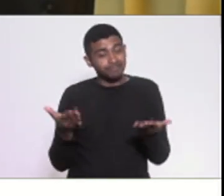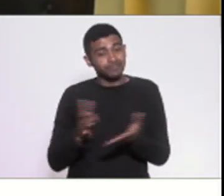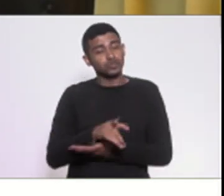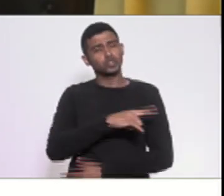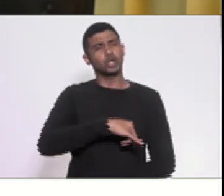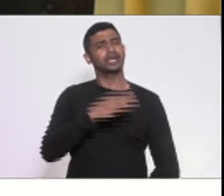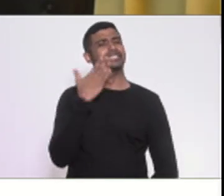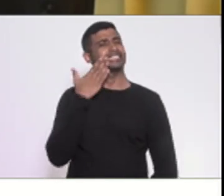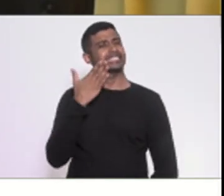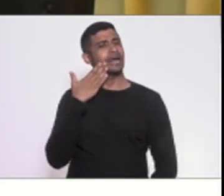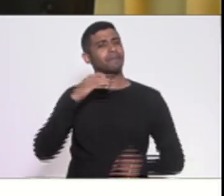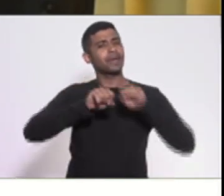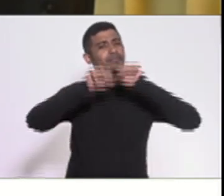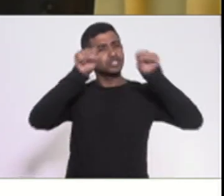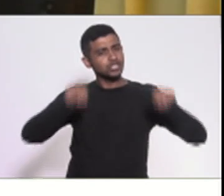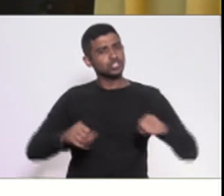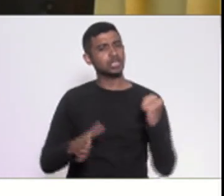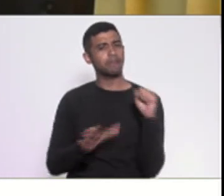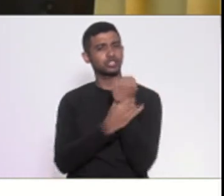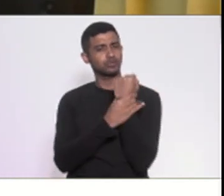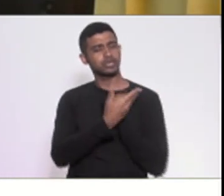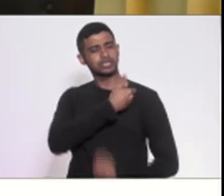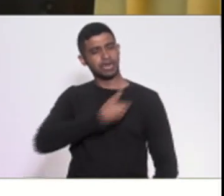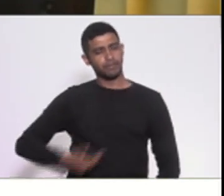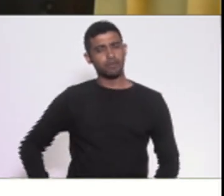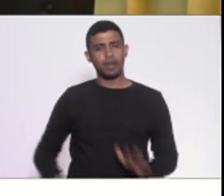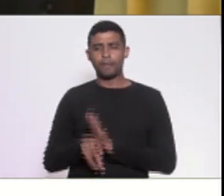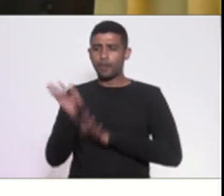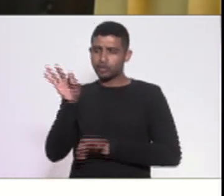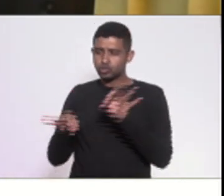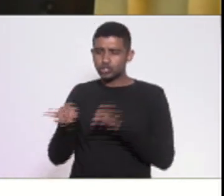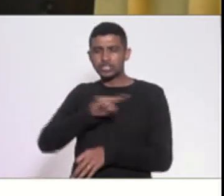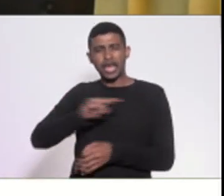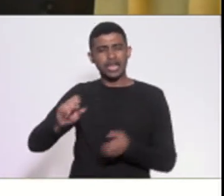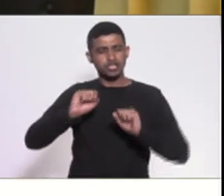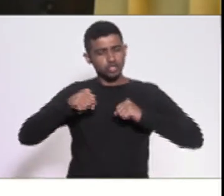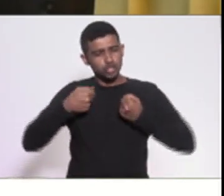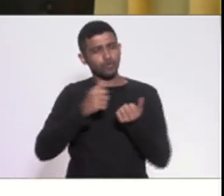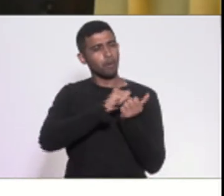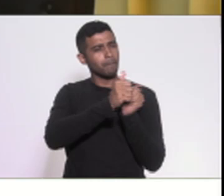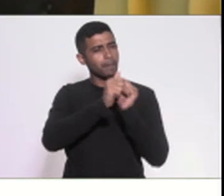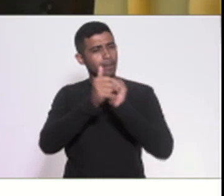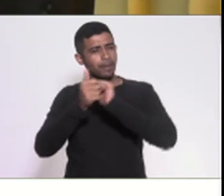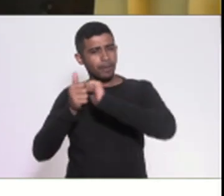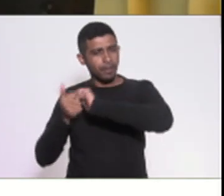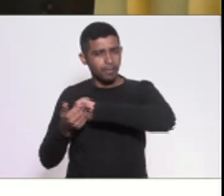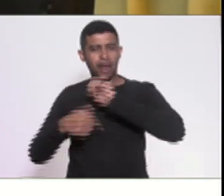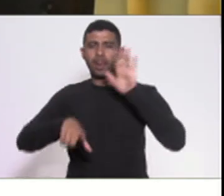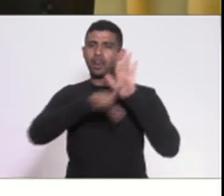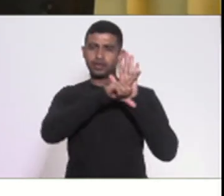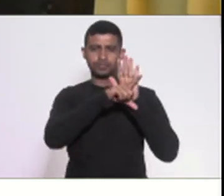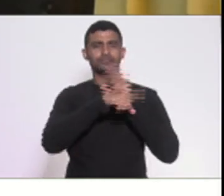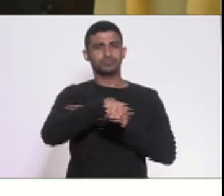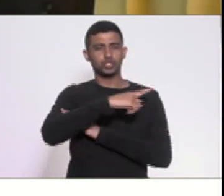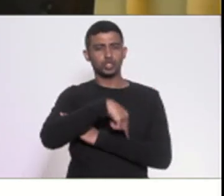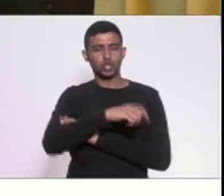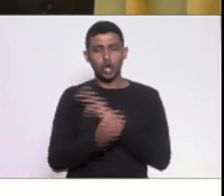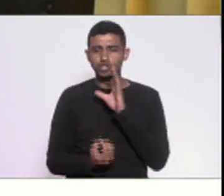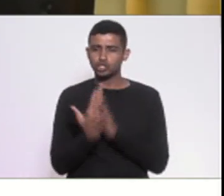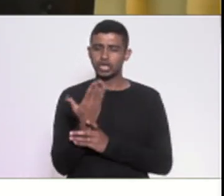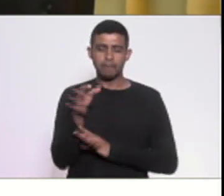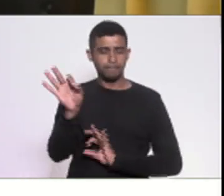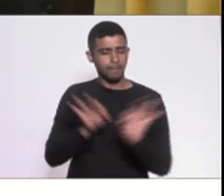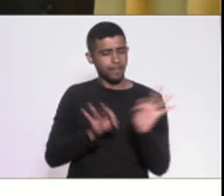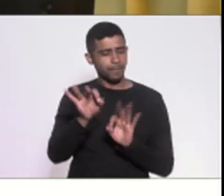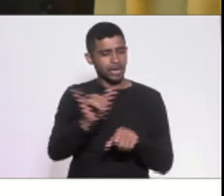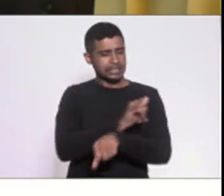que o sistema de segurança pública e de justiça ainda estão se adaptando a essa nova realidade, criando os mecanismos internos